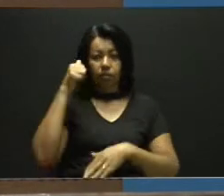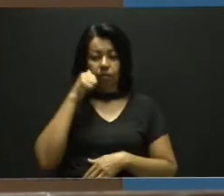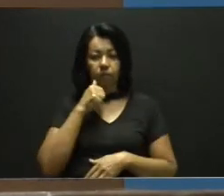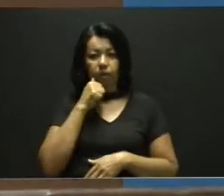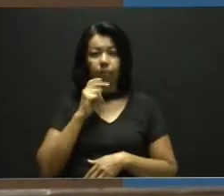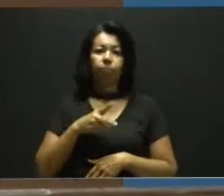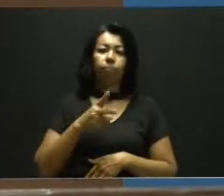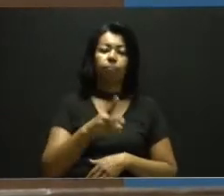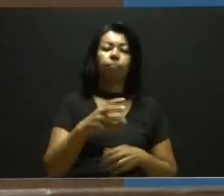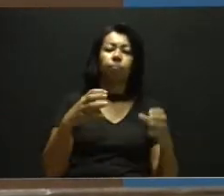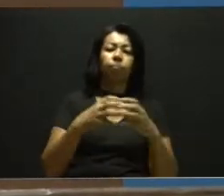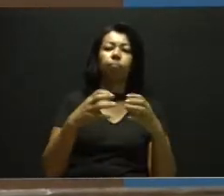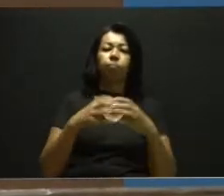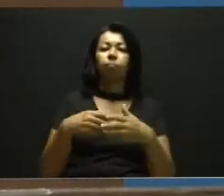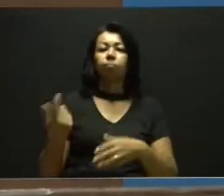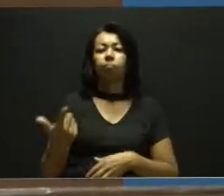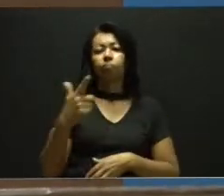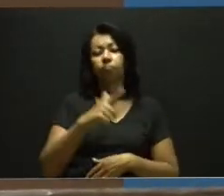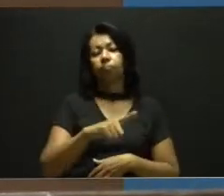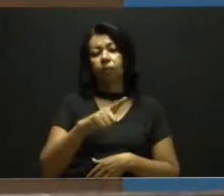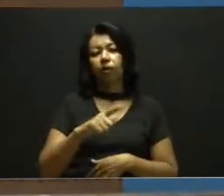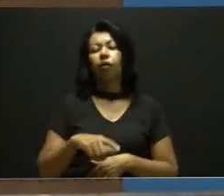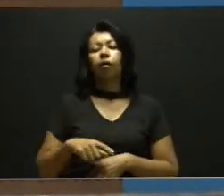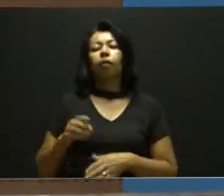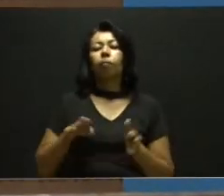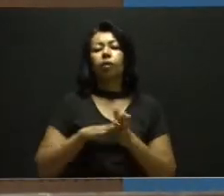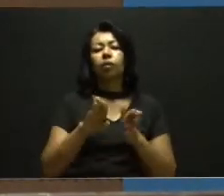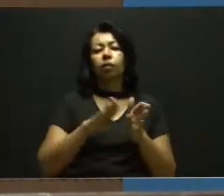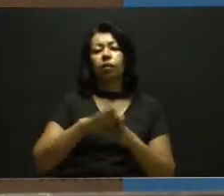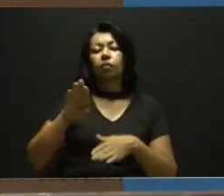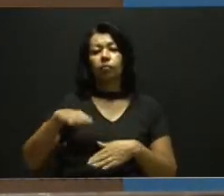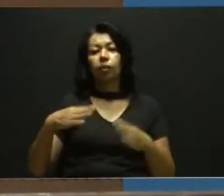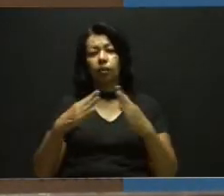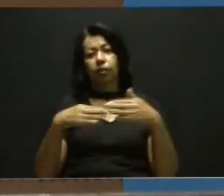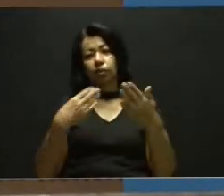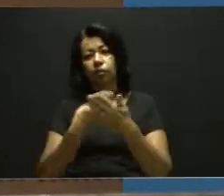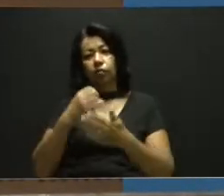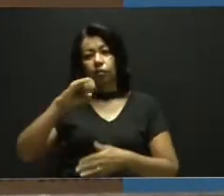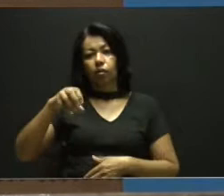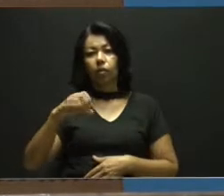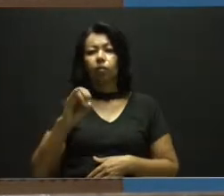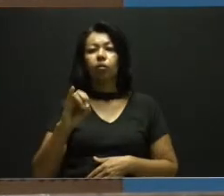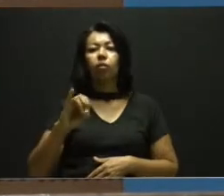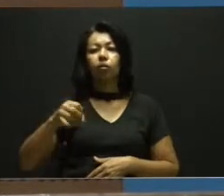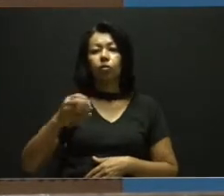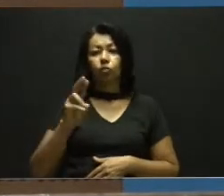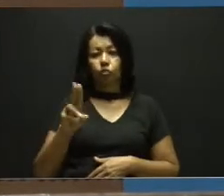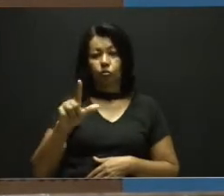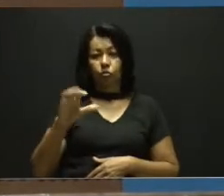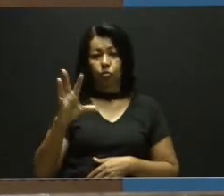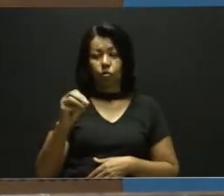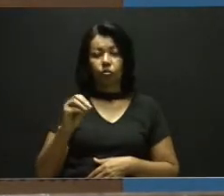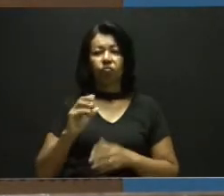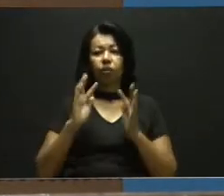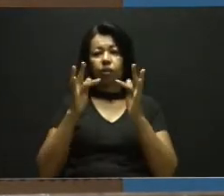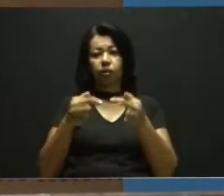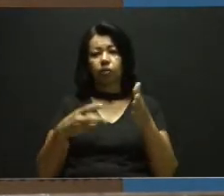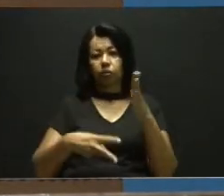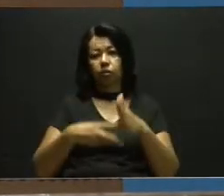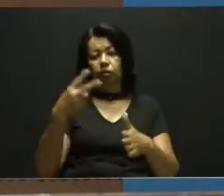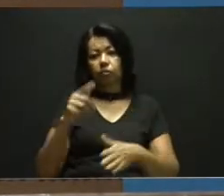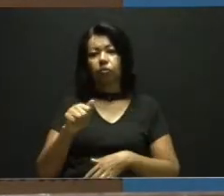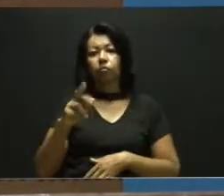tradicionais de cubatão passando pela escola júlio conceição conceição e concluindo na época o segundo grau no